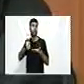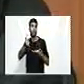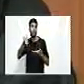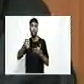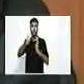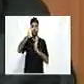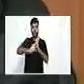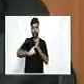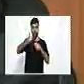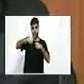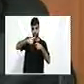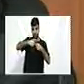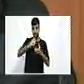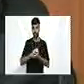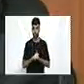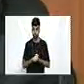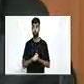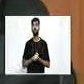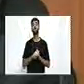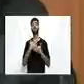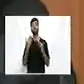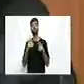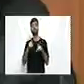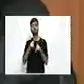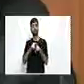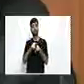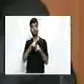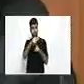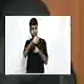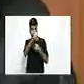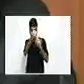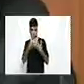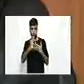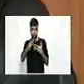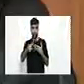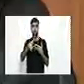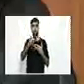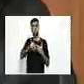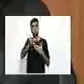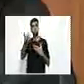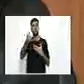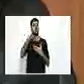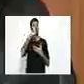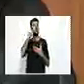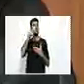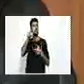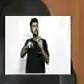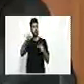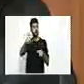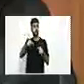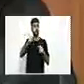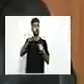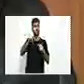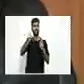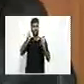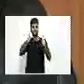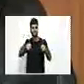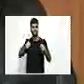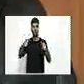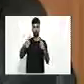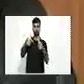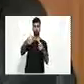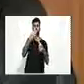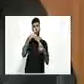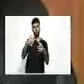um outro ponto ainda eh O senhor já colocou se o número de servidores tá suficiente para